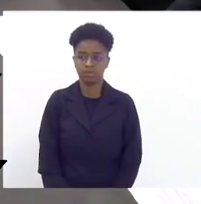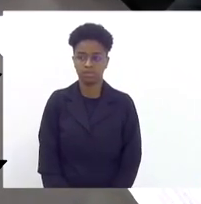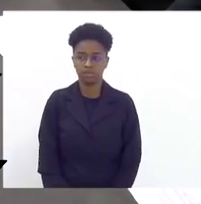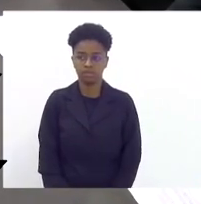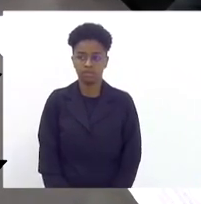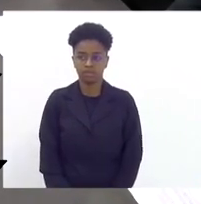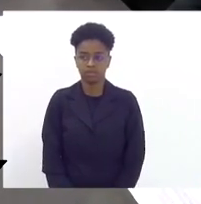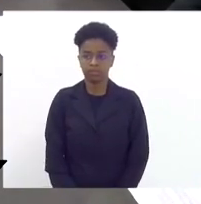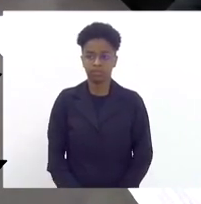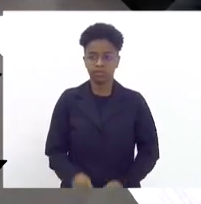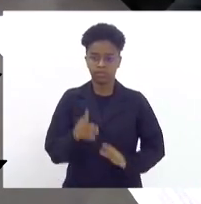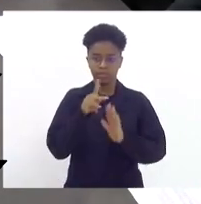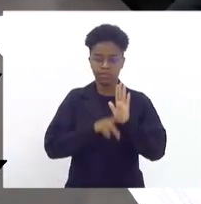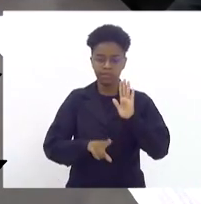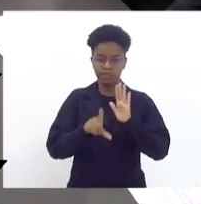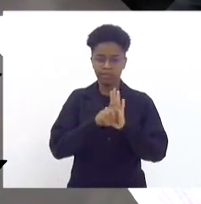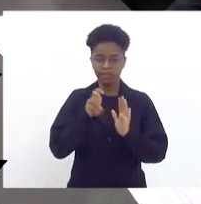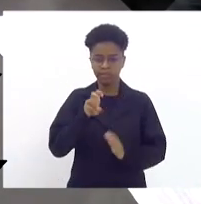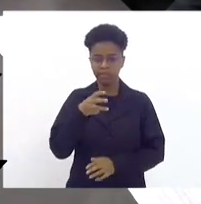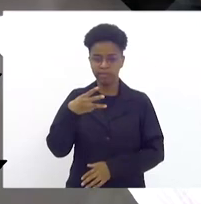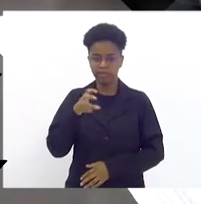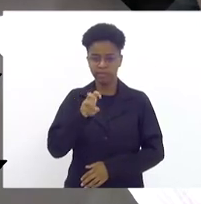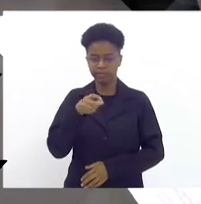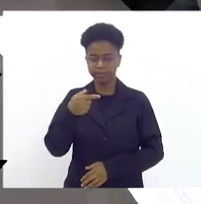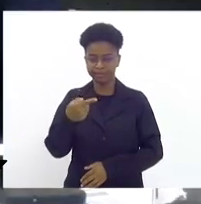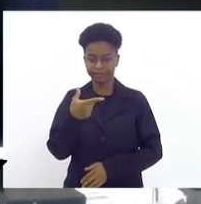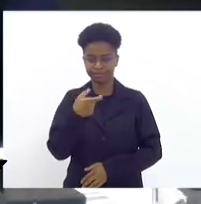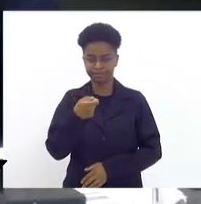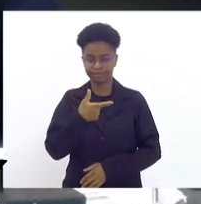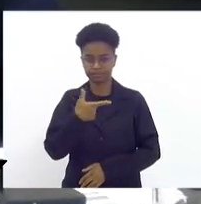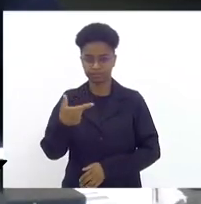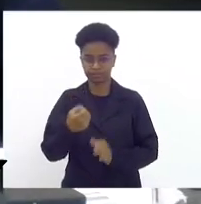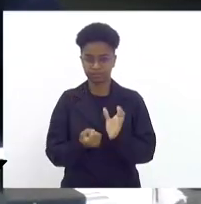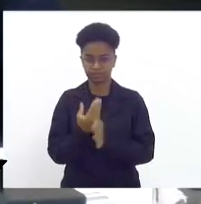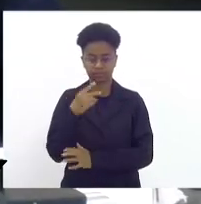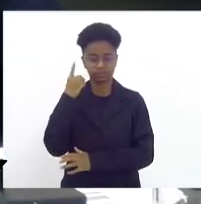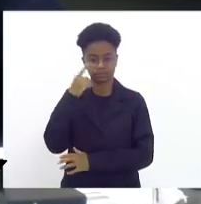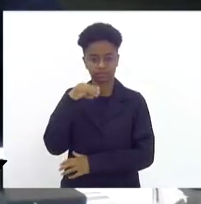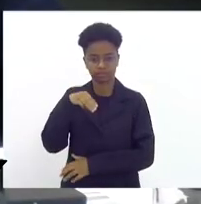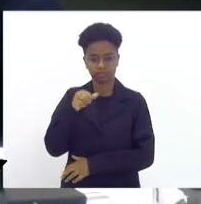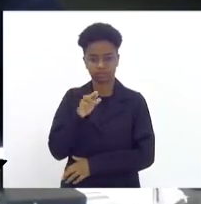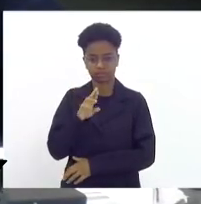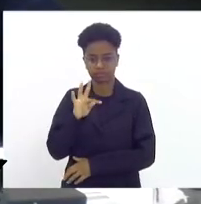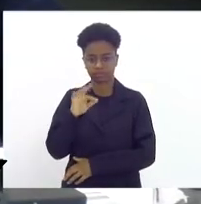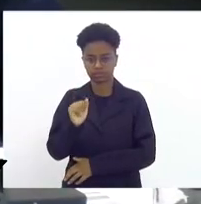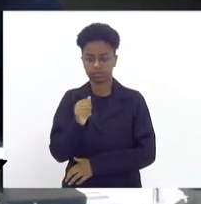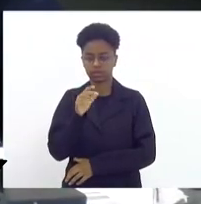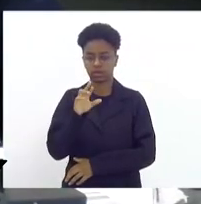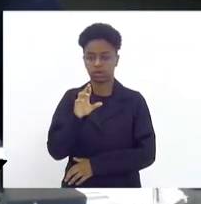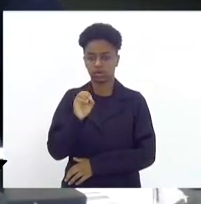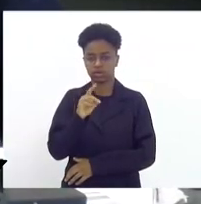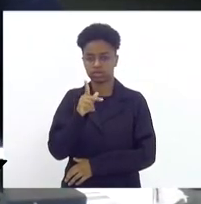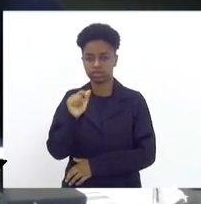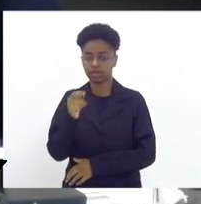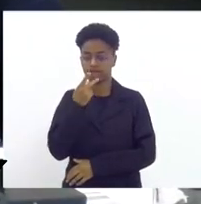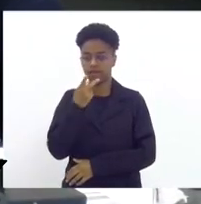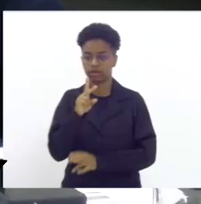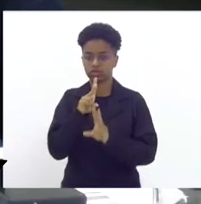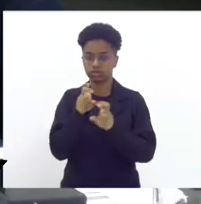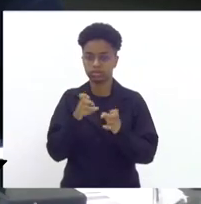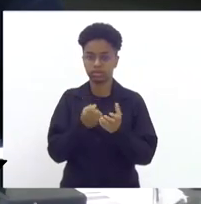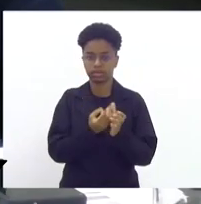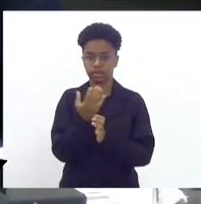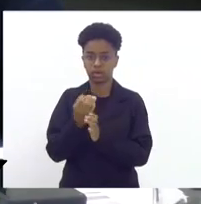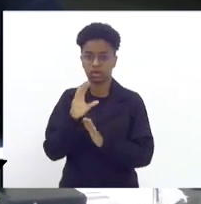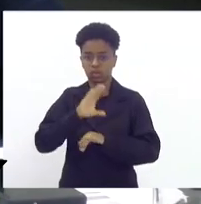Projeto de lei 5357 de 2022, de autoria da deputada Marta Rocha, que dispõe sobre a instituição de cursos gratuitos destinados à